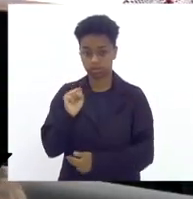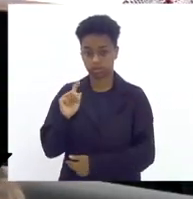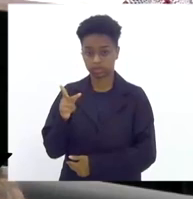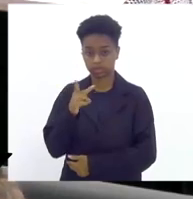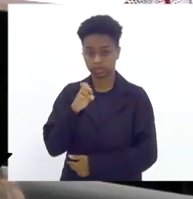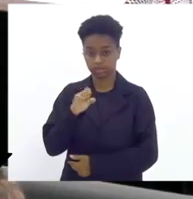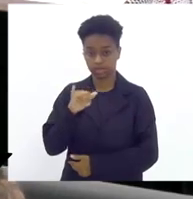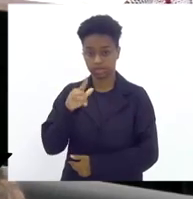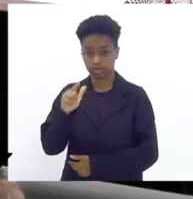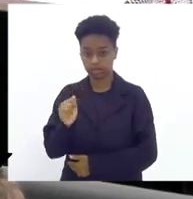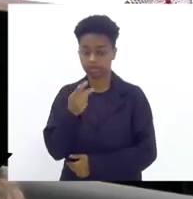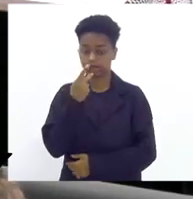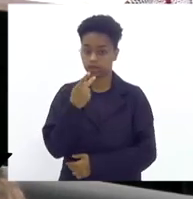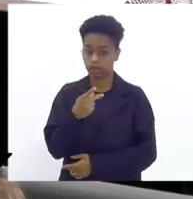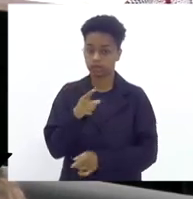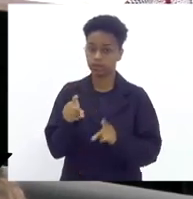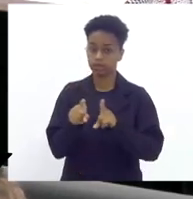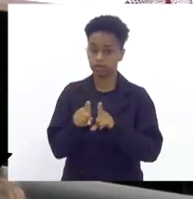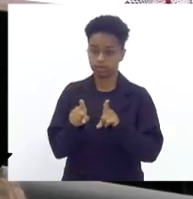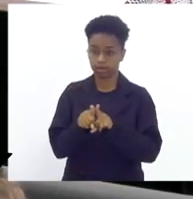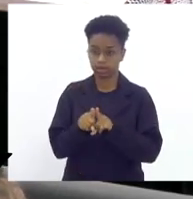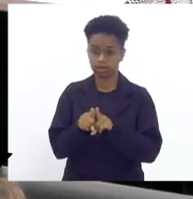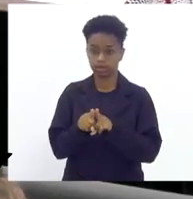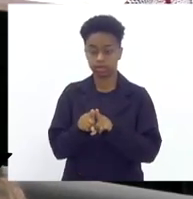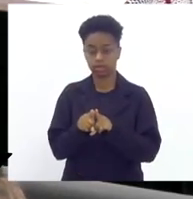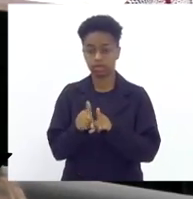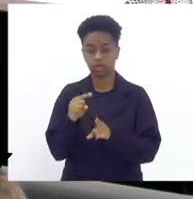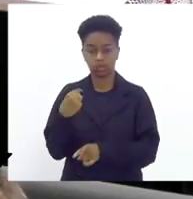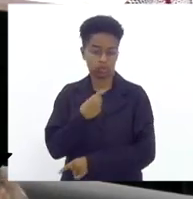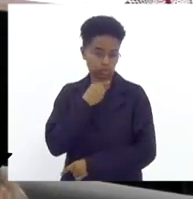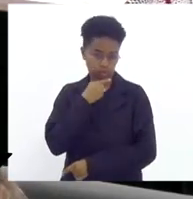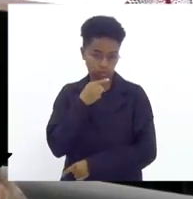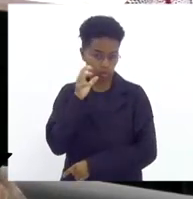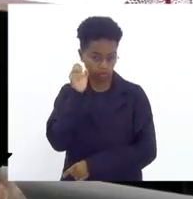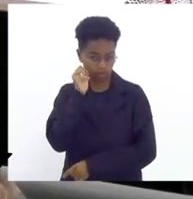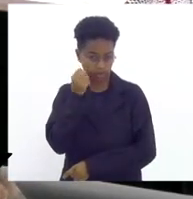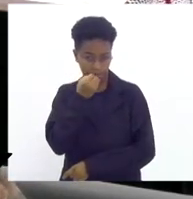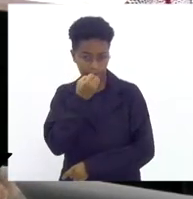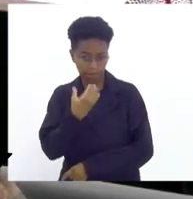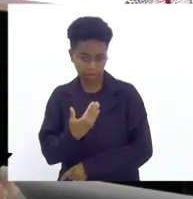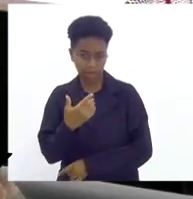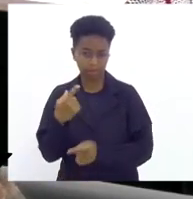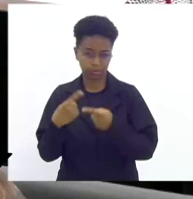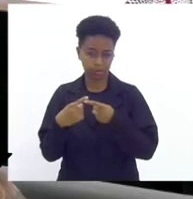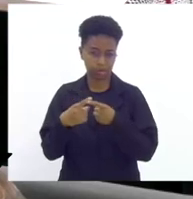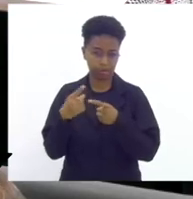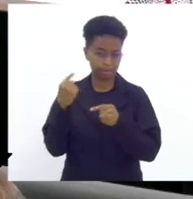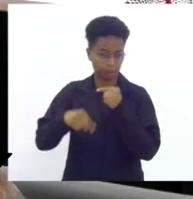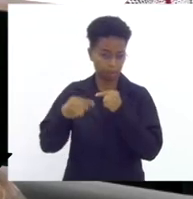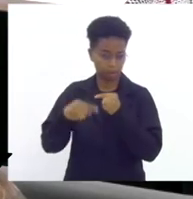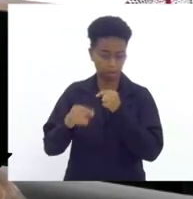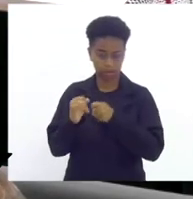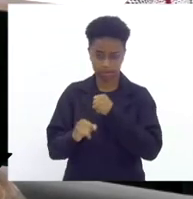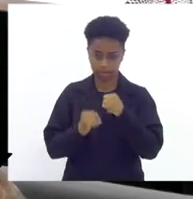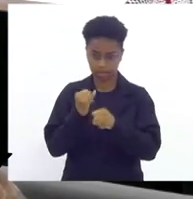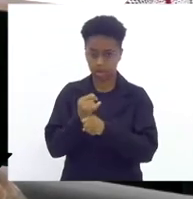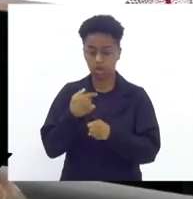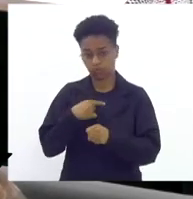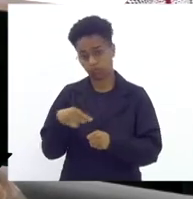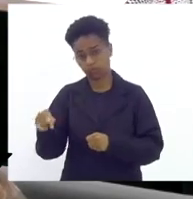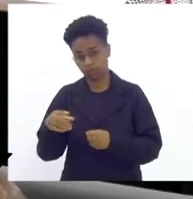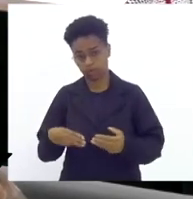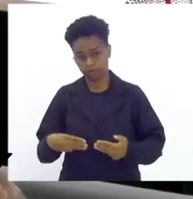e que acaba que o som cortado a gente não conseguiu ouvir bem eu sei porque estive lá no ministério e